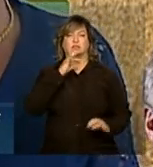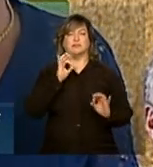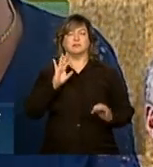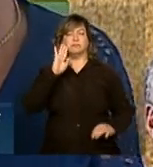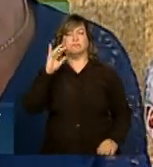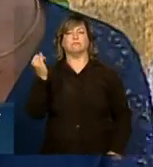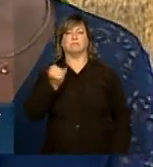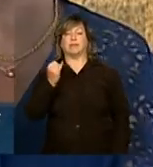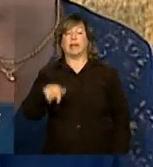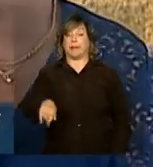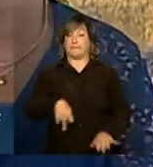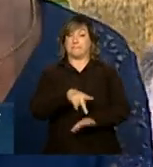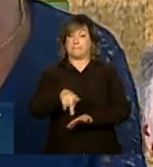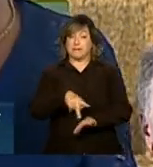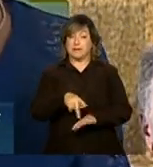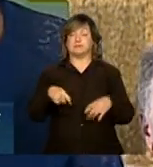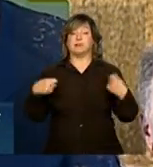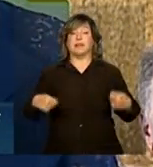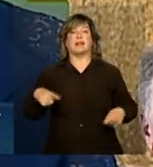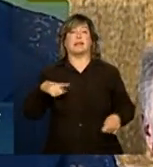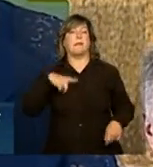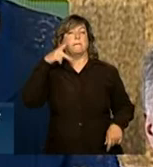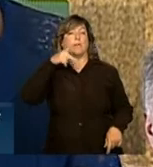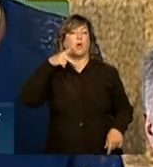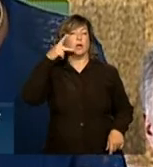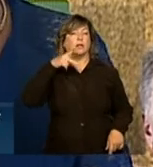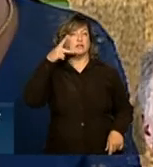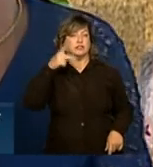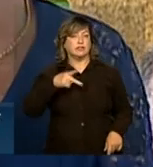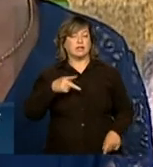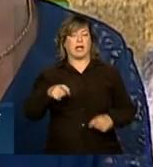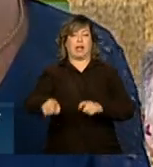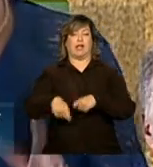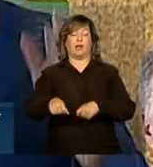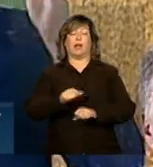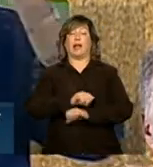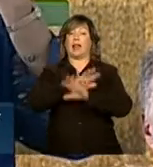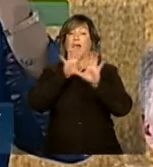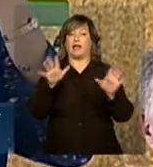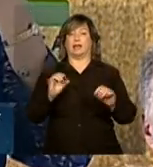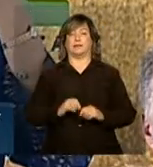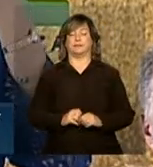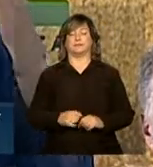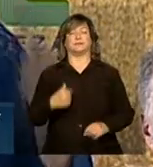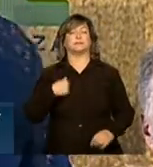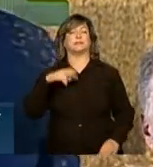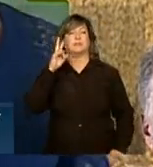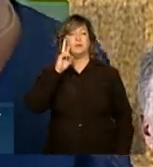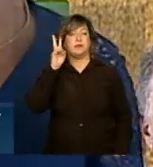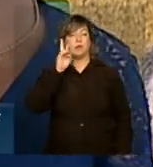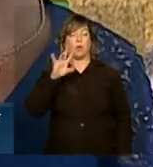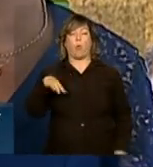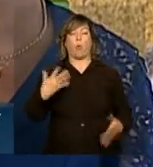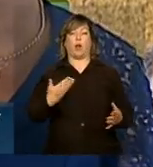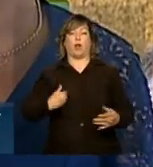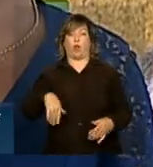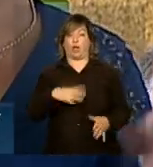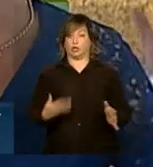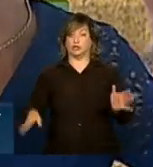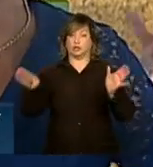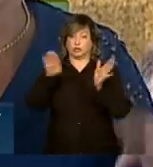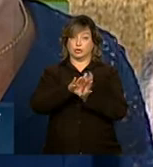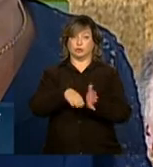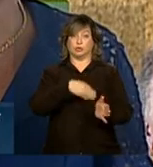país tivesse uma política agrícola clara. Eu lembro que, quando nós chegamos no governo,